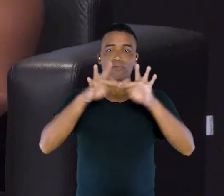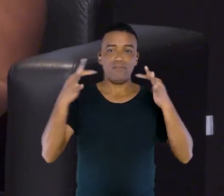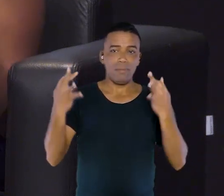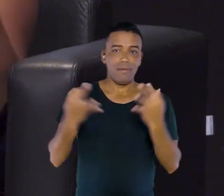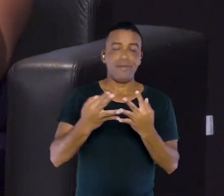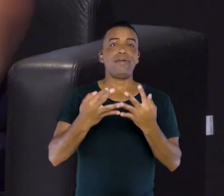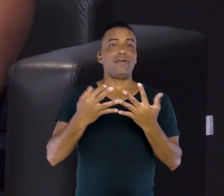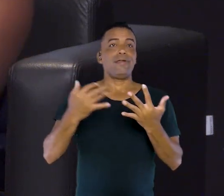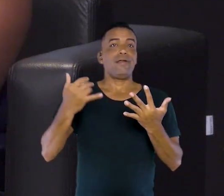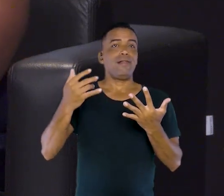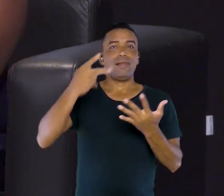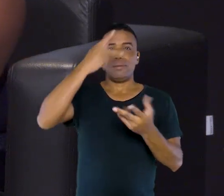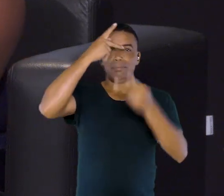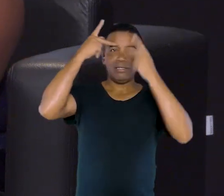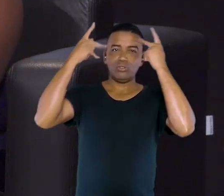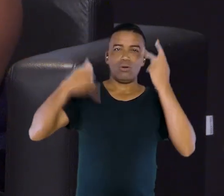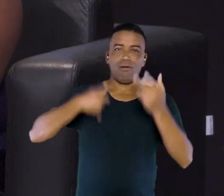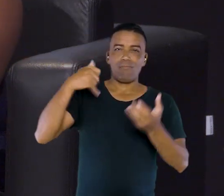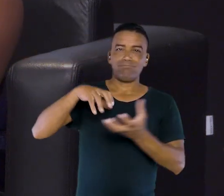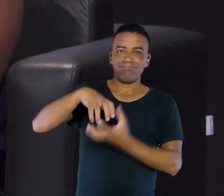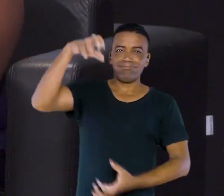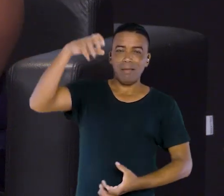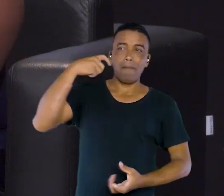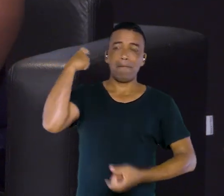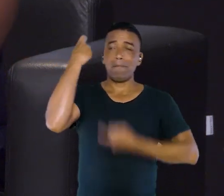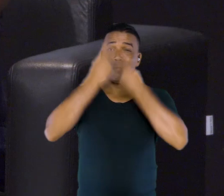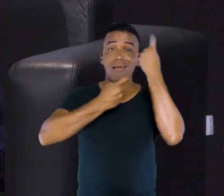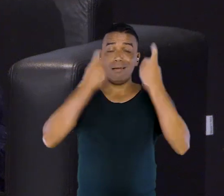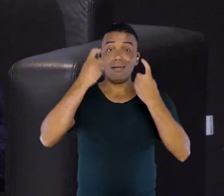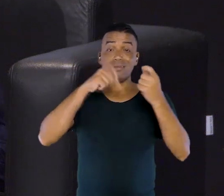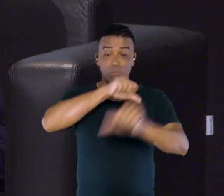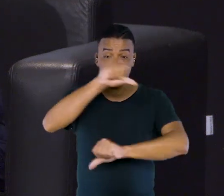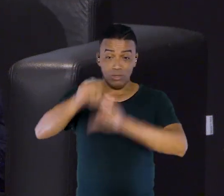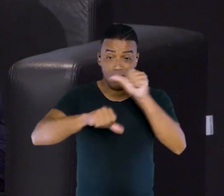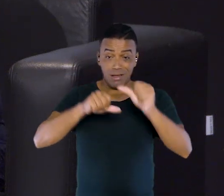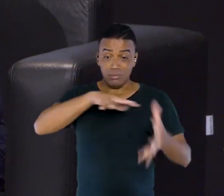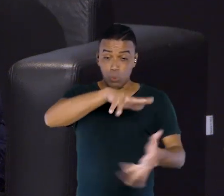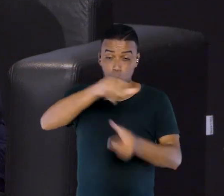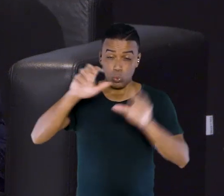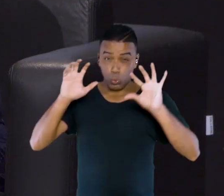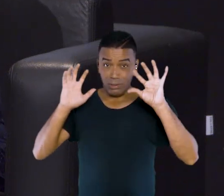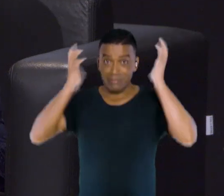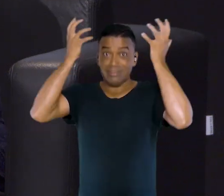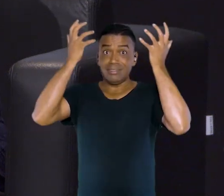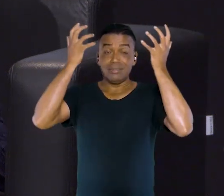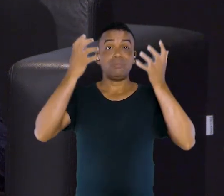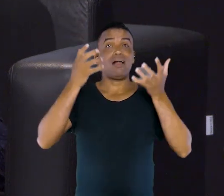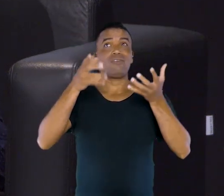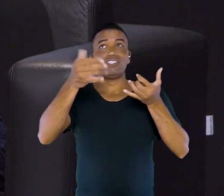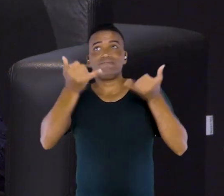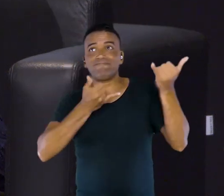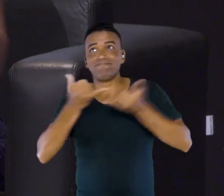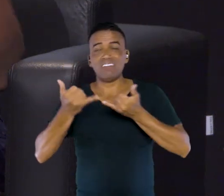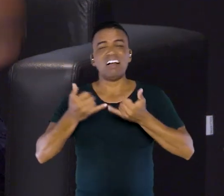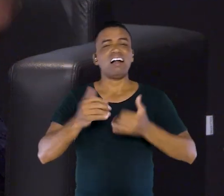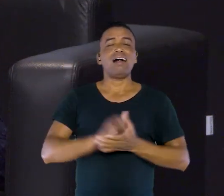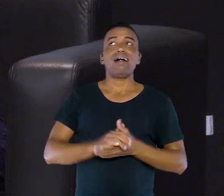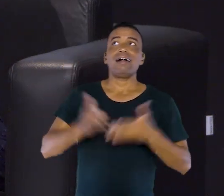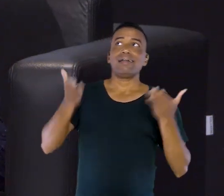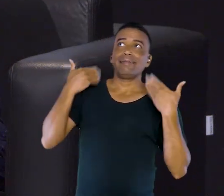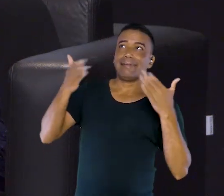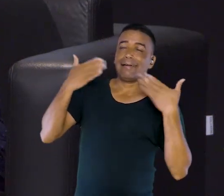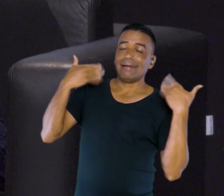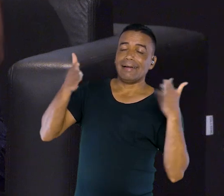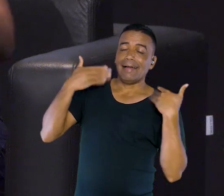pais, dos mais velhos, né? Acho que falar sobre mudanças climáticas, você só não diz, está